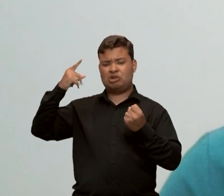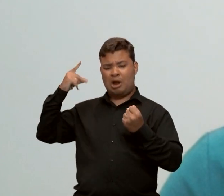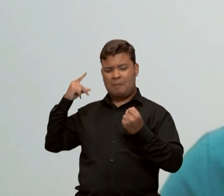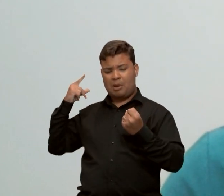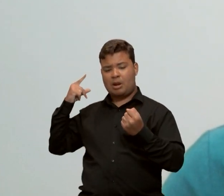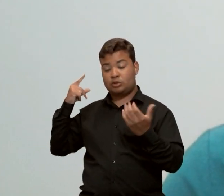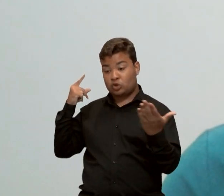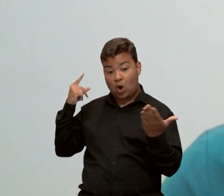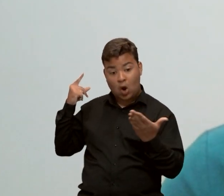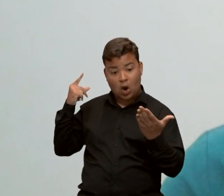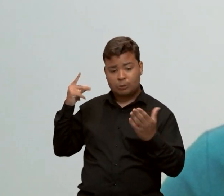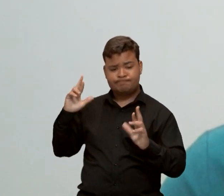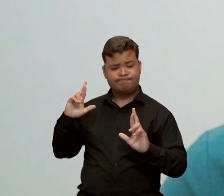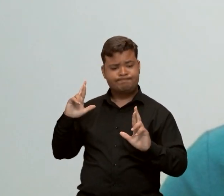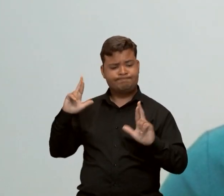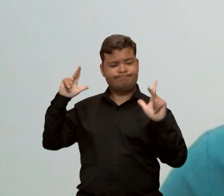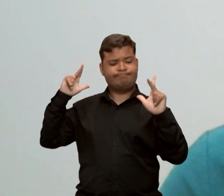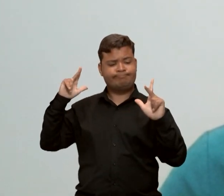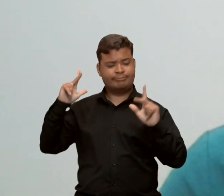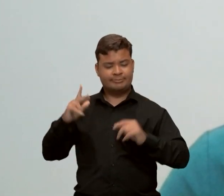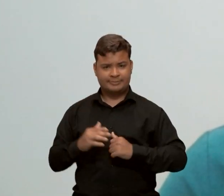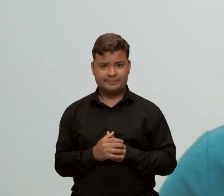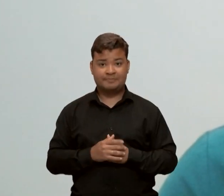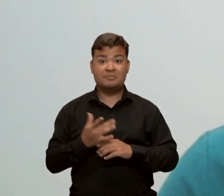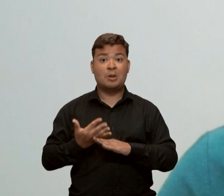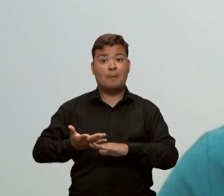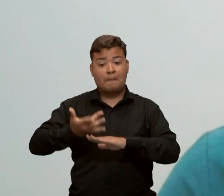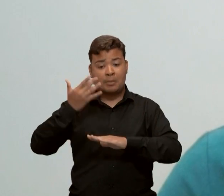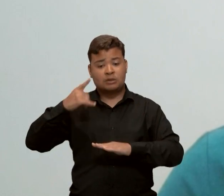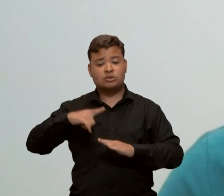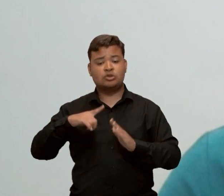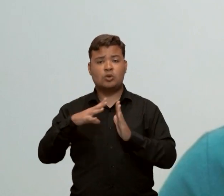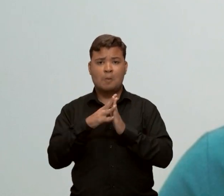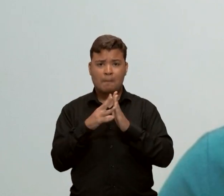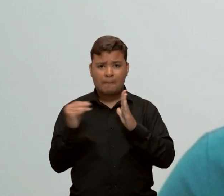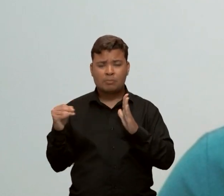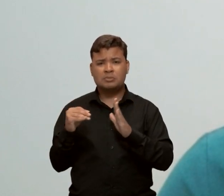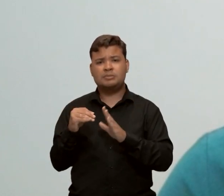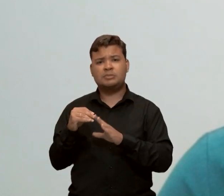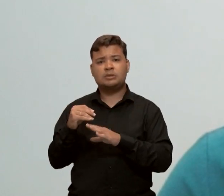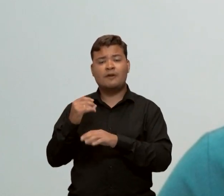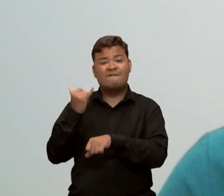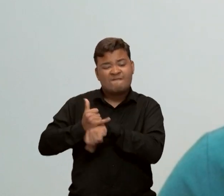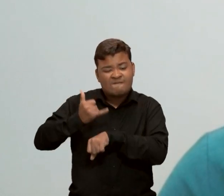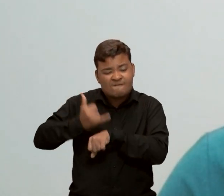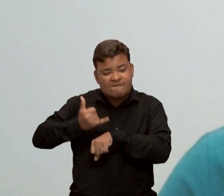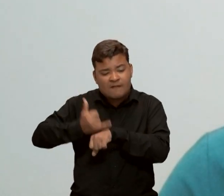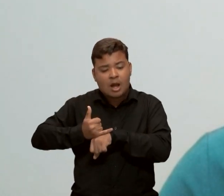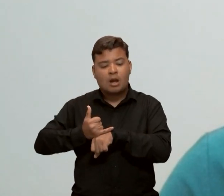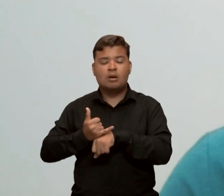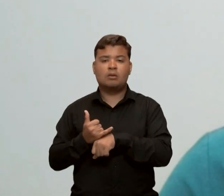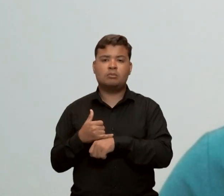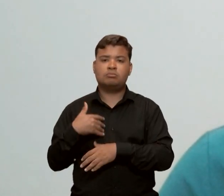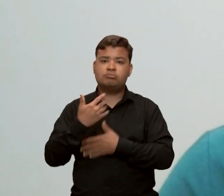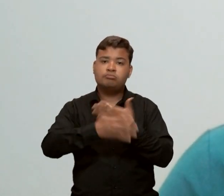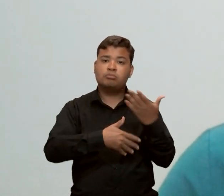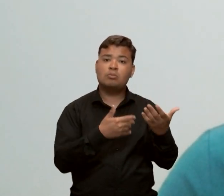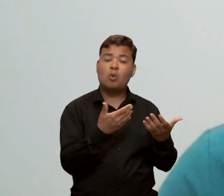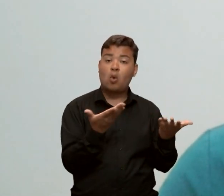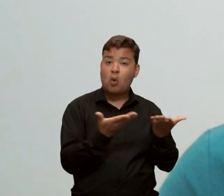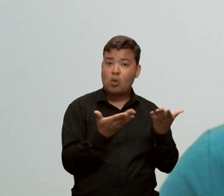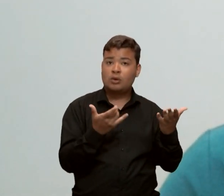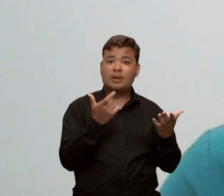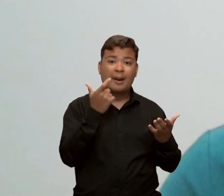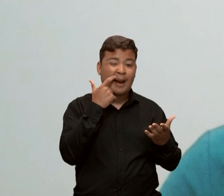hoje, saindo de um modelo de mais materiais metálicos para mais materiais plásticos, como é